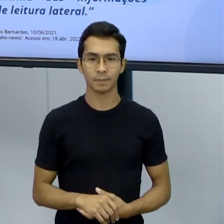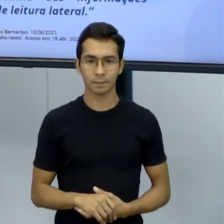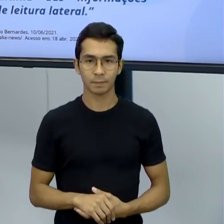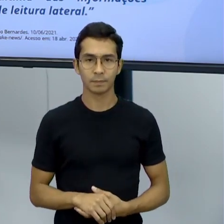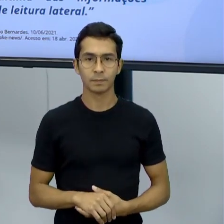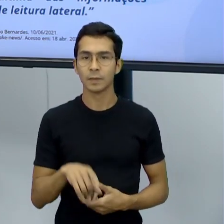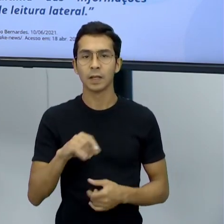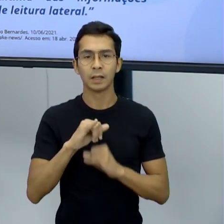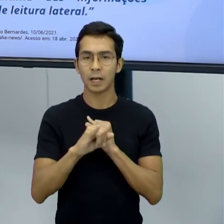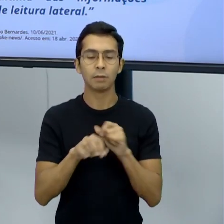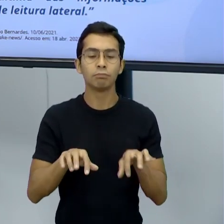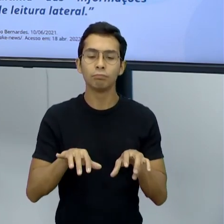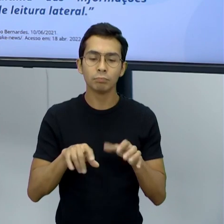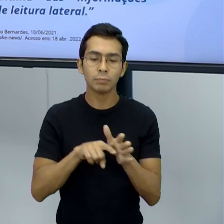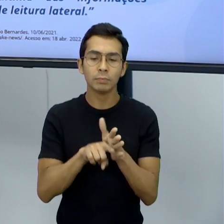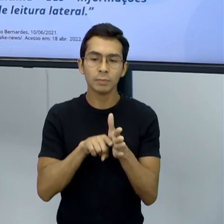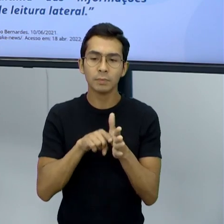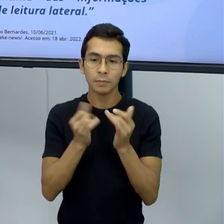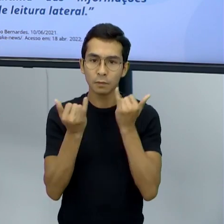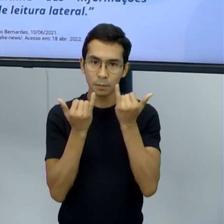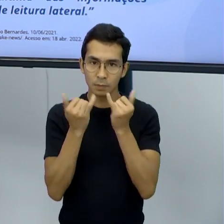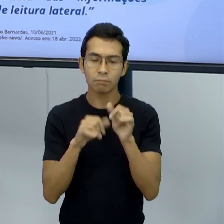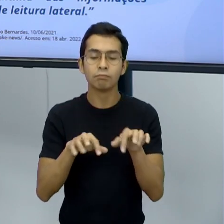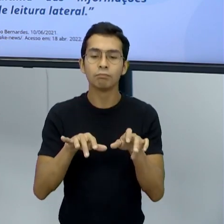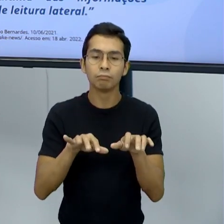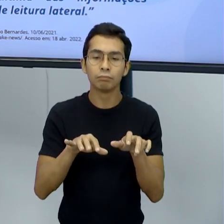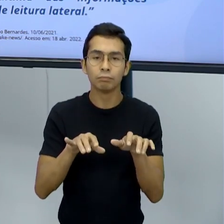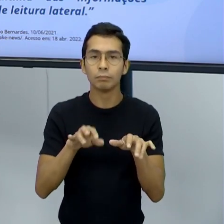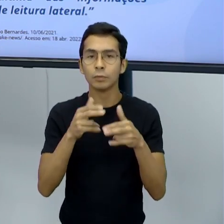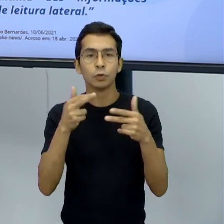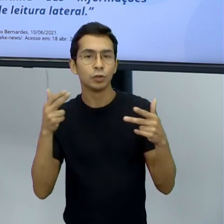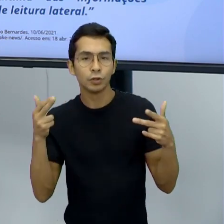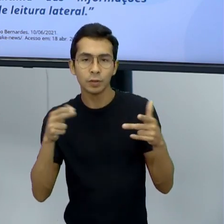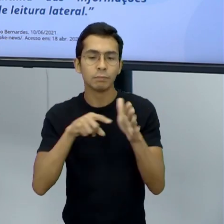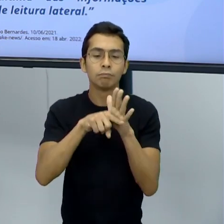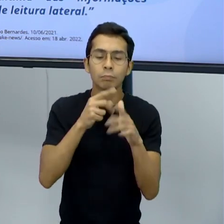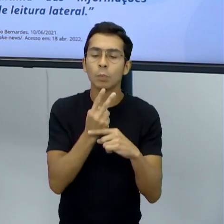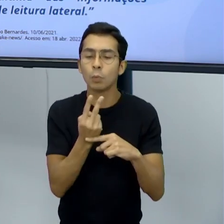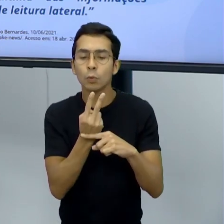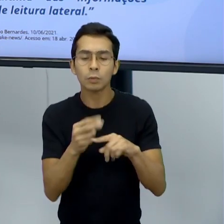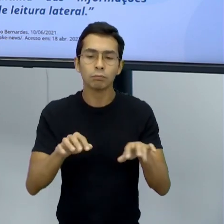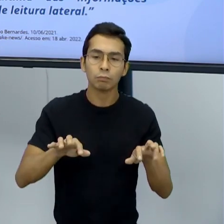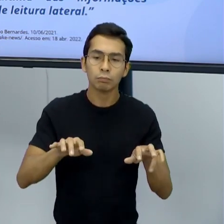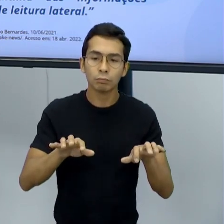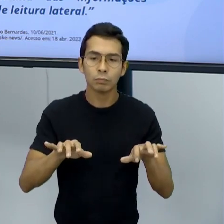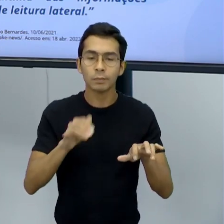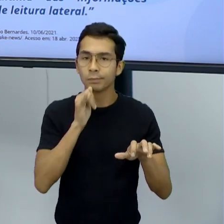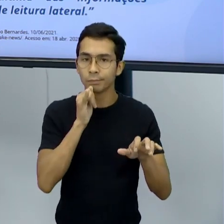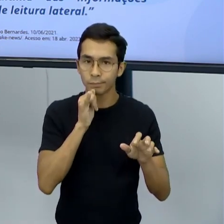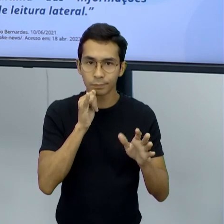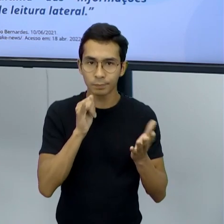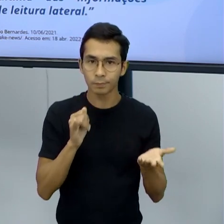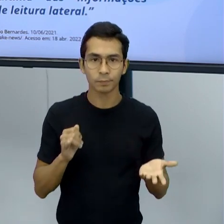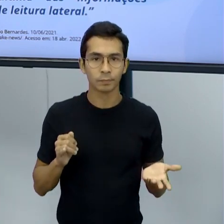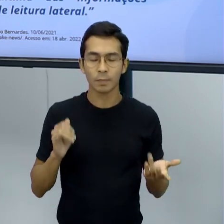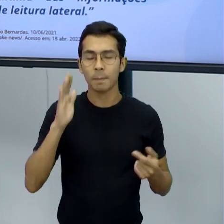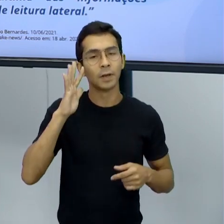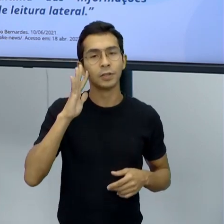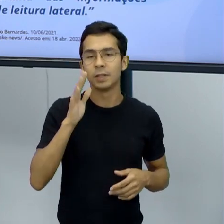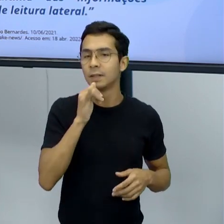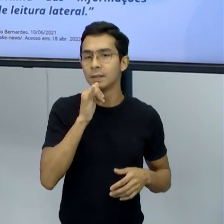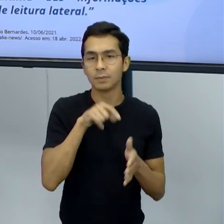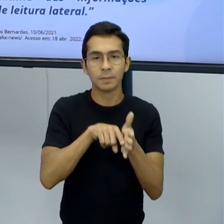uma pesquisa em determinada informação, procurando uma notícia, você tem, sei lá, vamos colocar que você